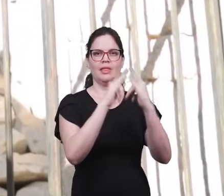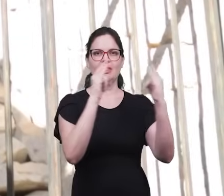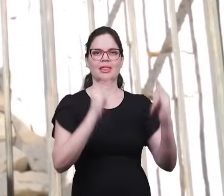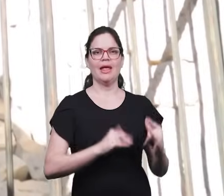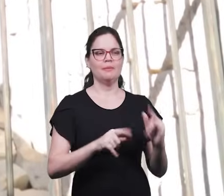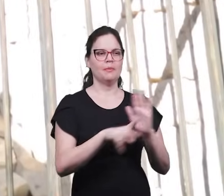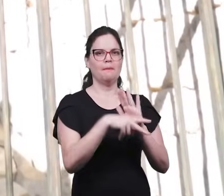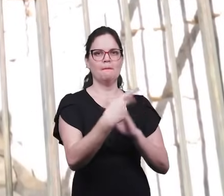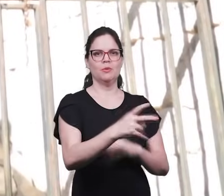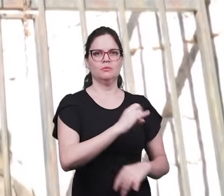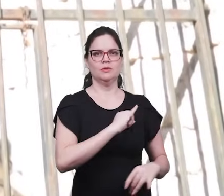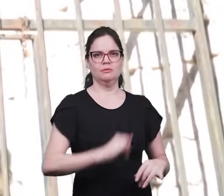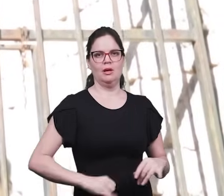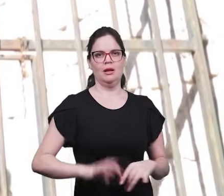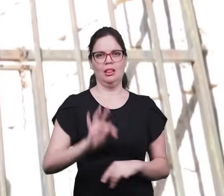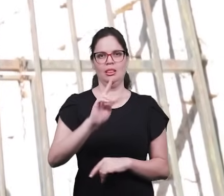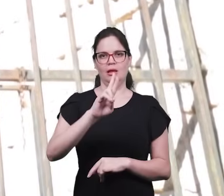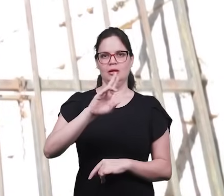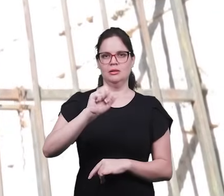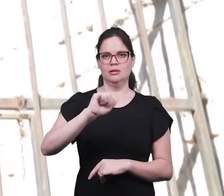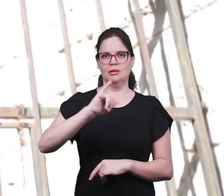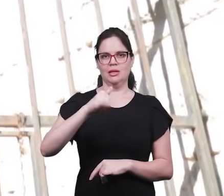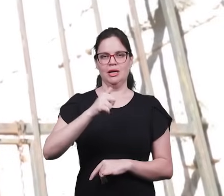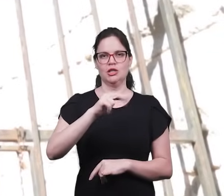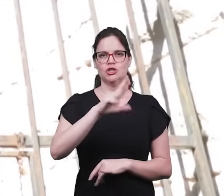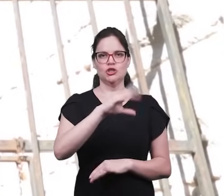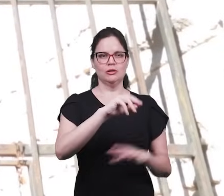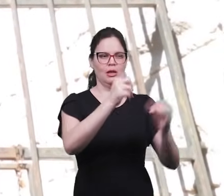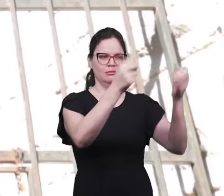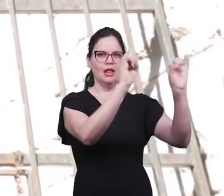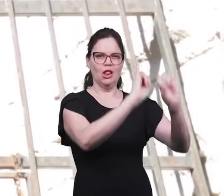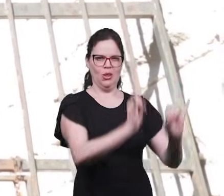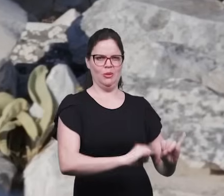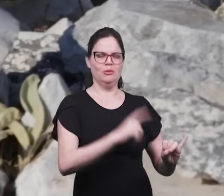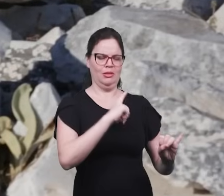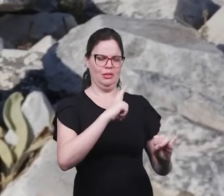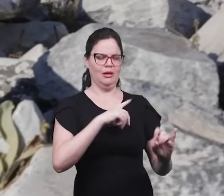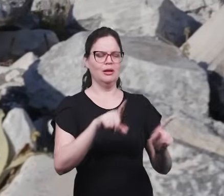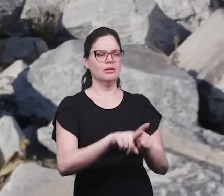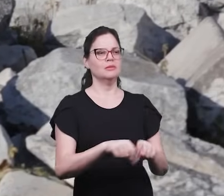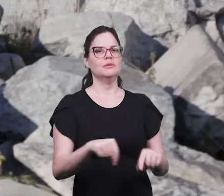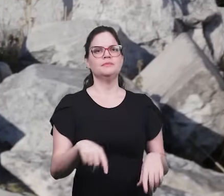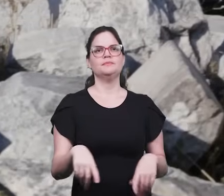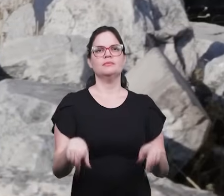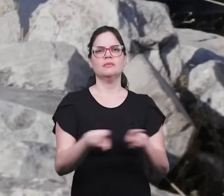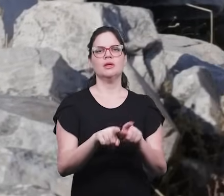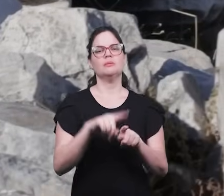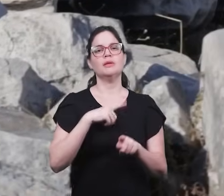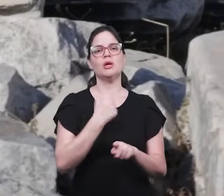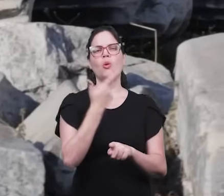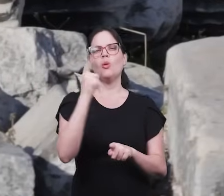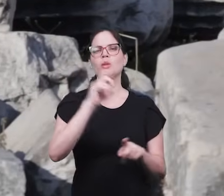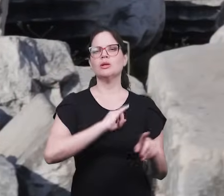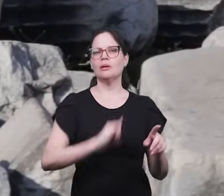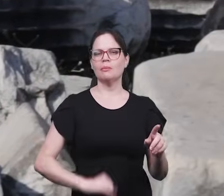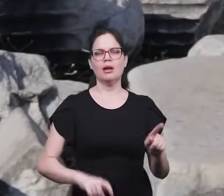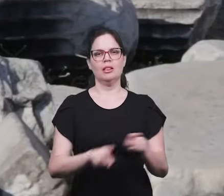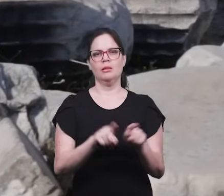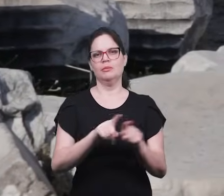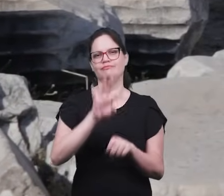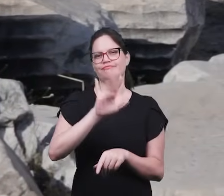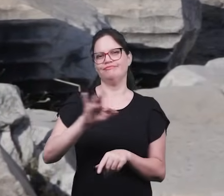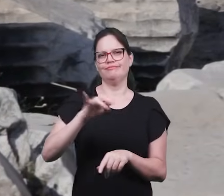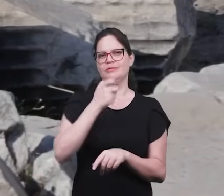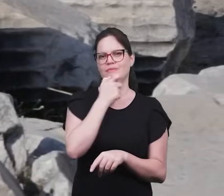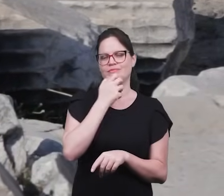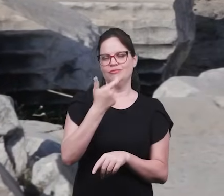templo ao imperador Trajano, que exigia honra de divindade, o templo ali ligado a Asclepion, o templo também